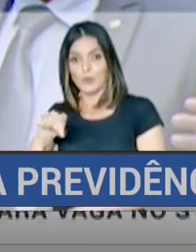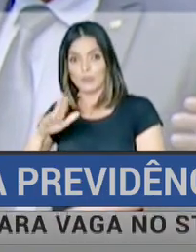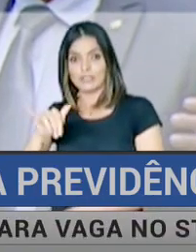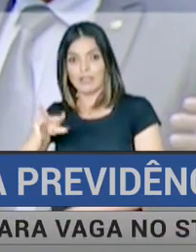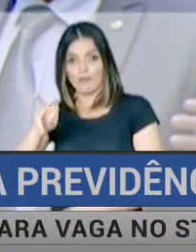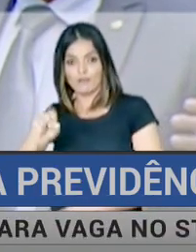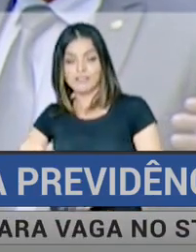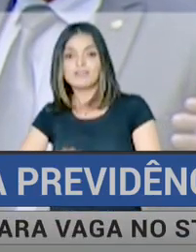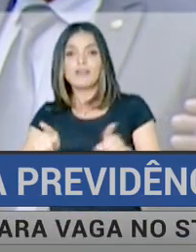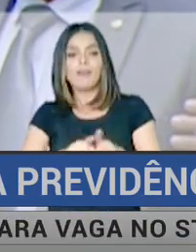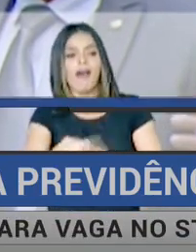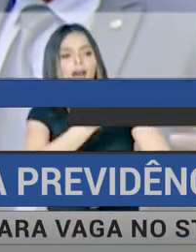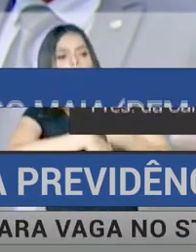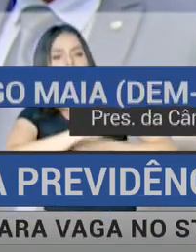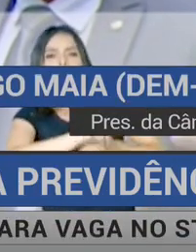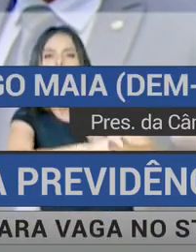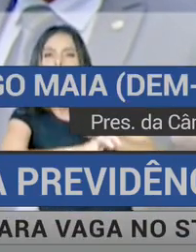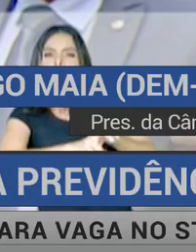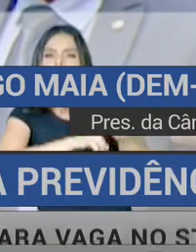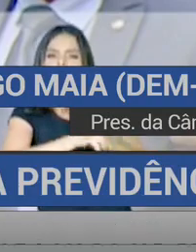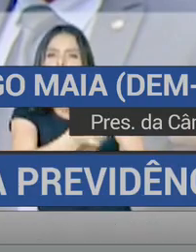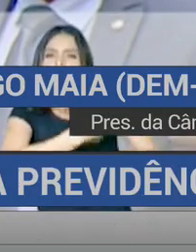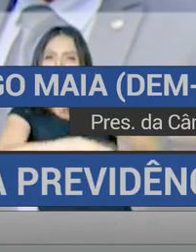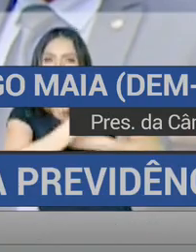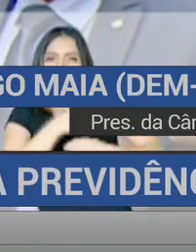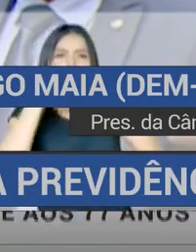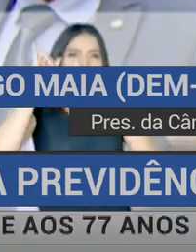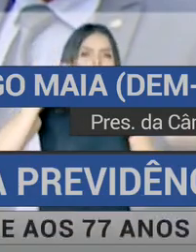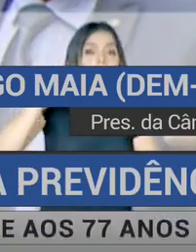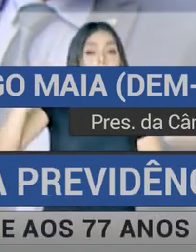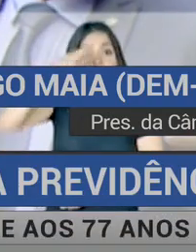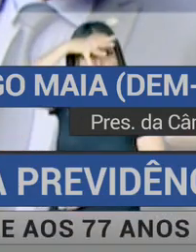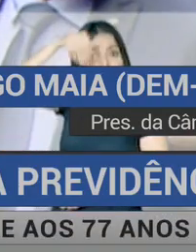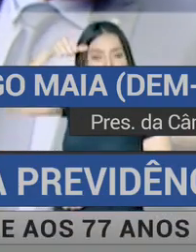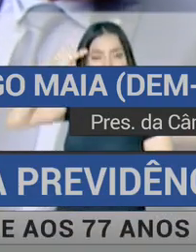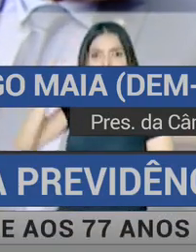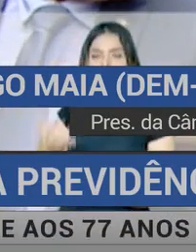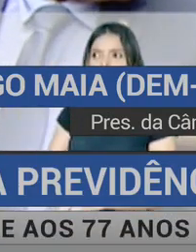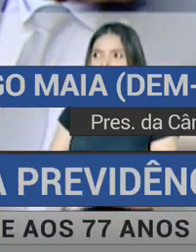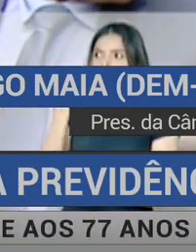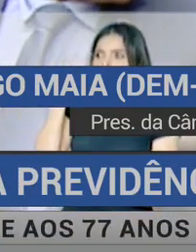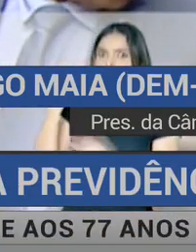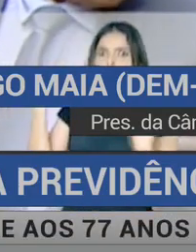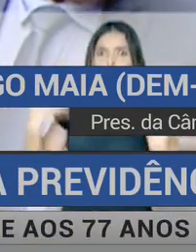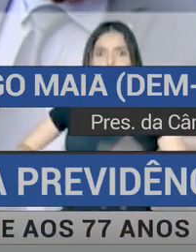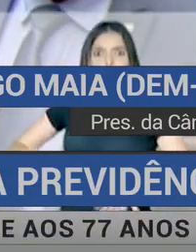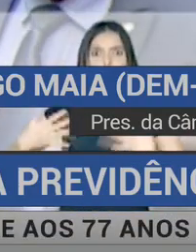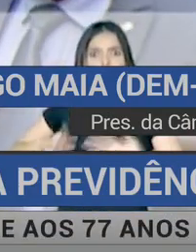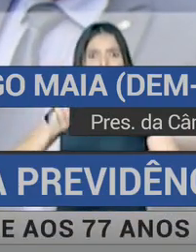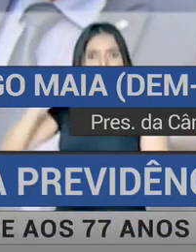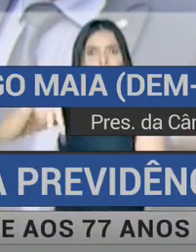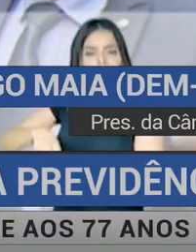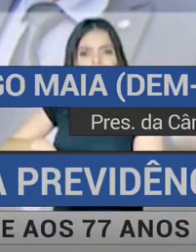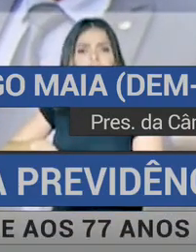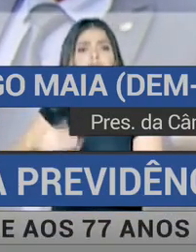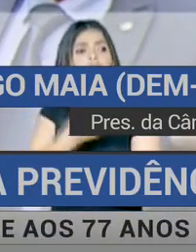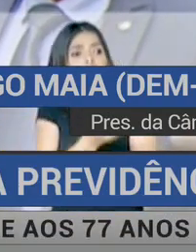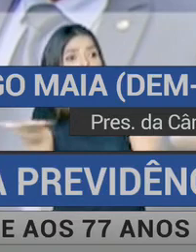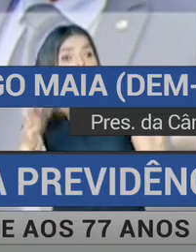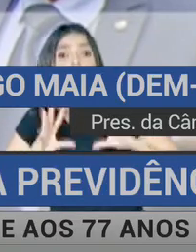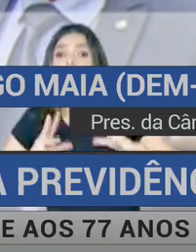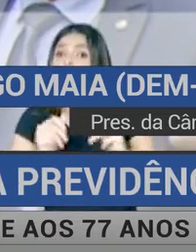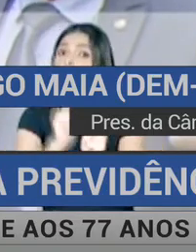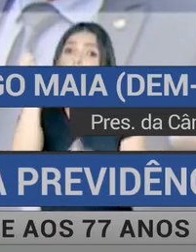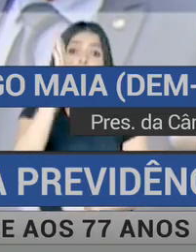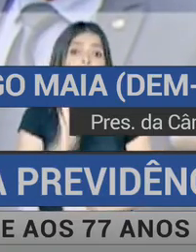Mato Grosso, que é uma coisa impressionante quando a gente visita pessoalmente. Está aqui o Brasil e está aqui também os problemas